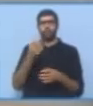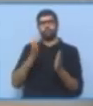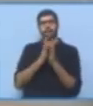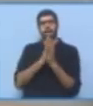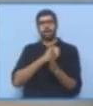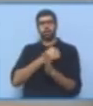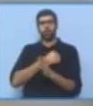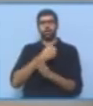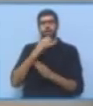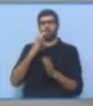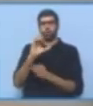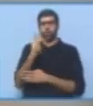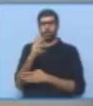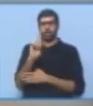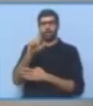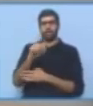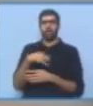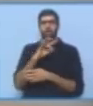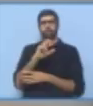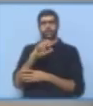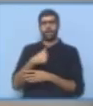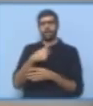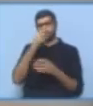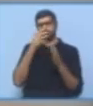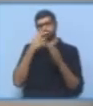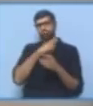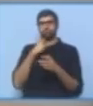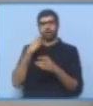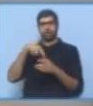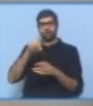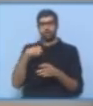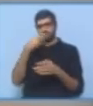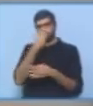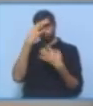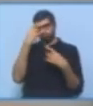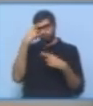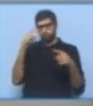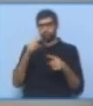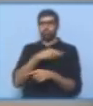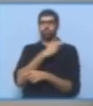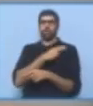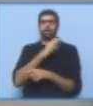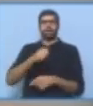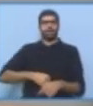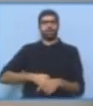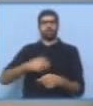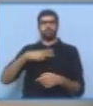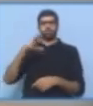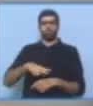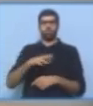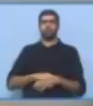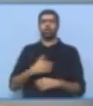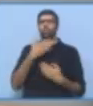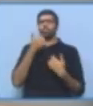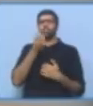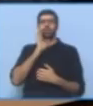também Frei José Nunes, dominicano e professor na Faculdade de Teologia da Universidade Católica Portuguesa. Muito boa tarde, obrigado